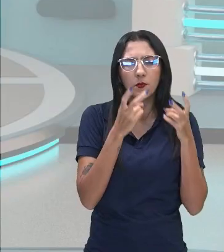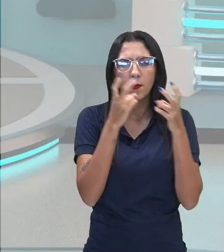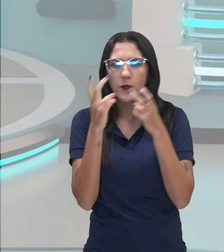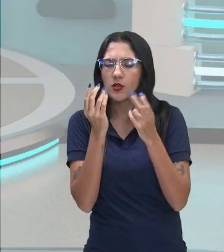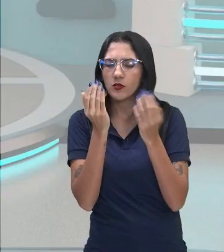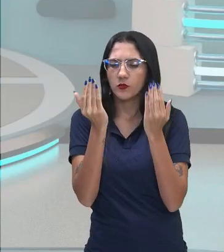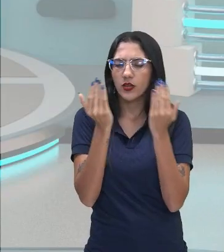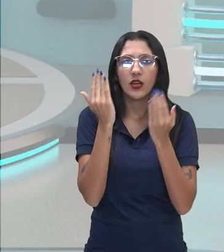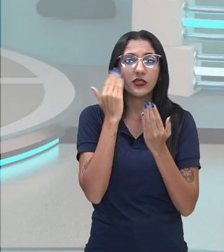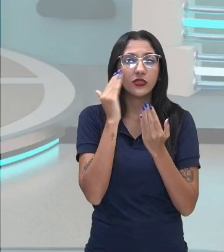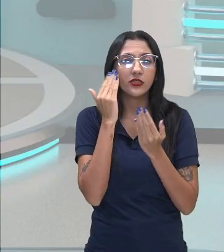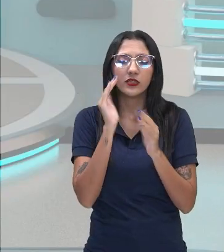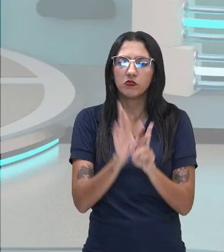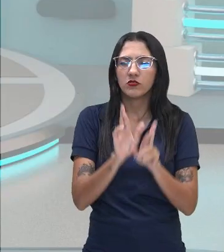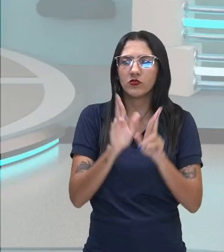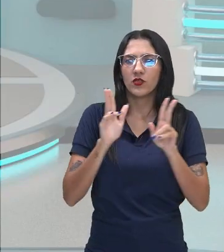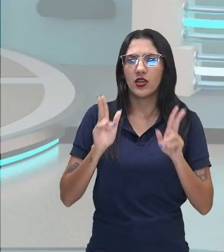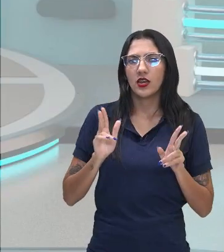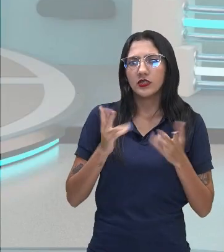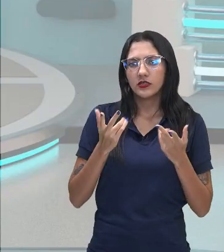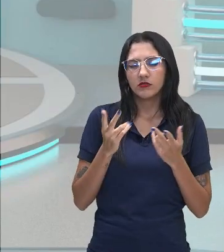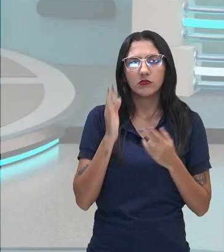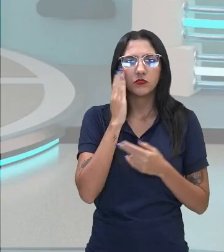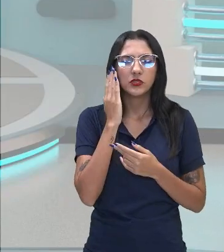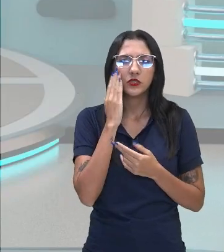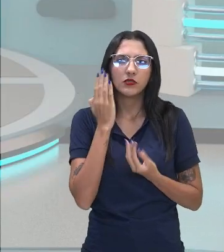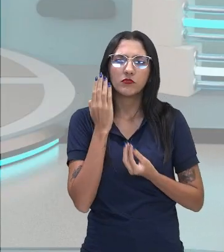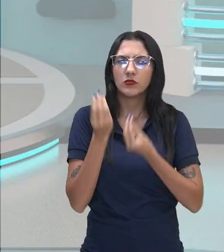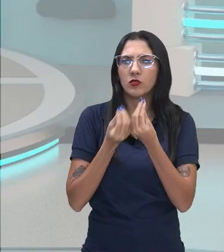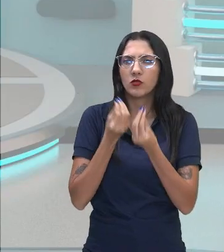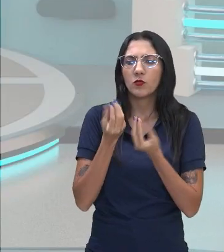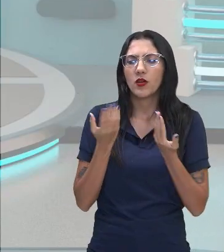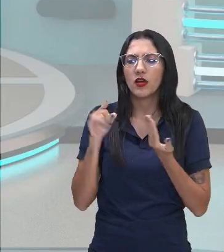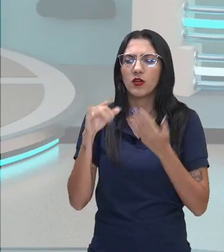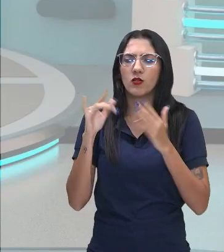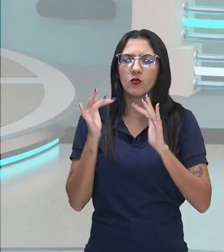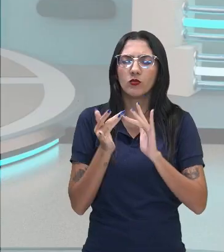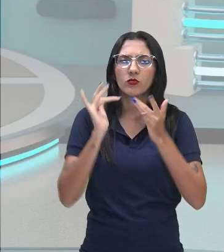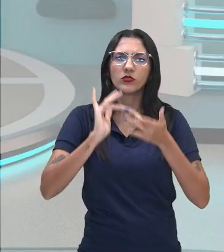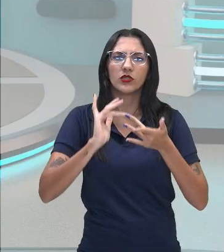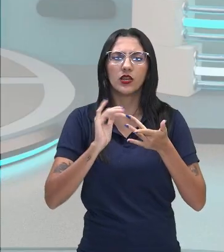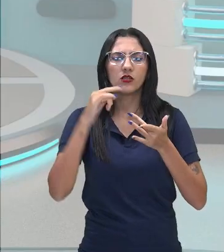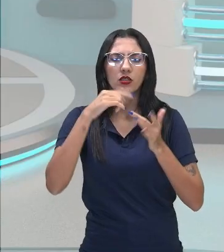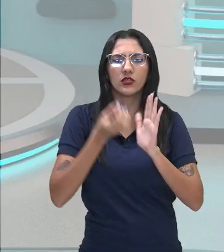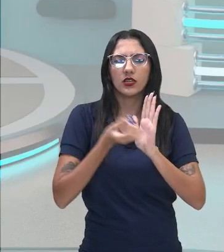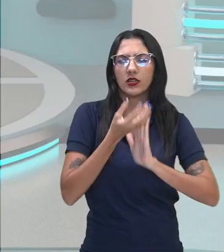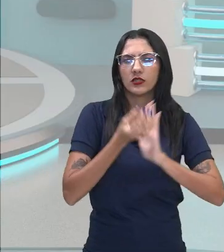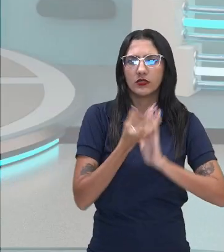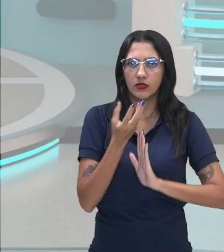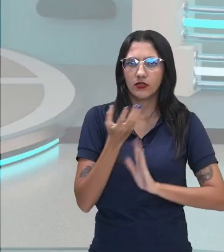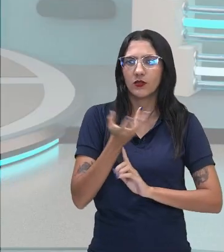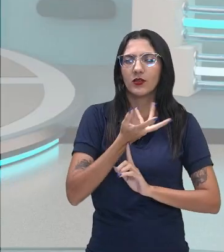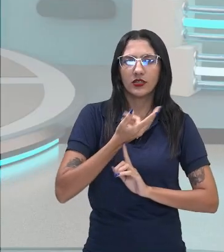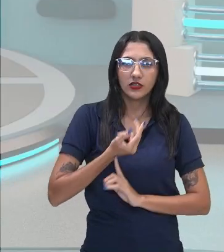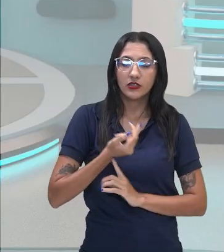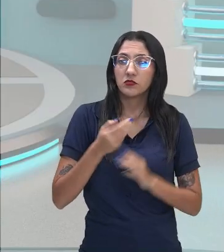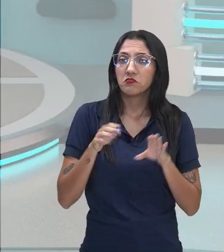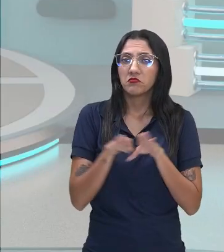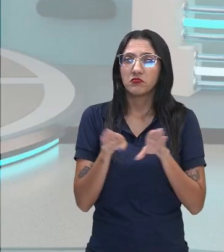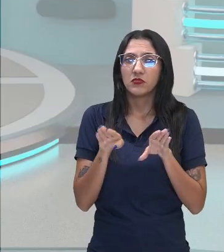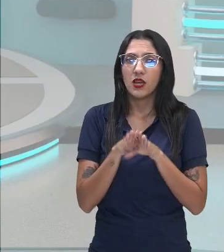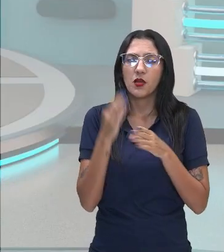e entender que alguém estava querendo dizer com a sua criação. É compreender que o